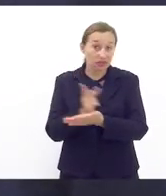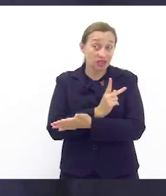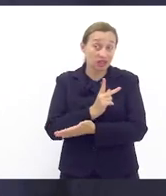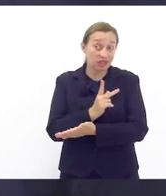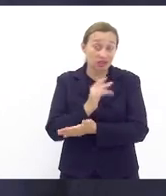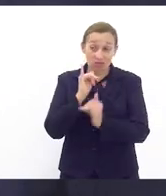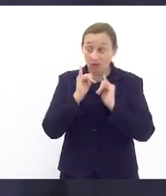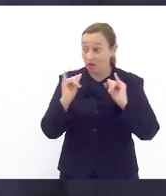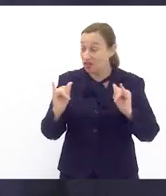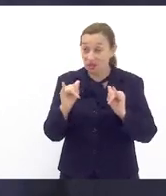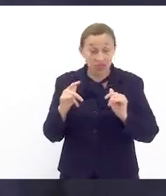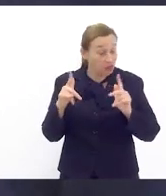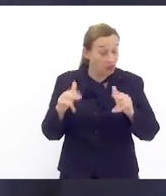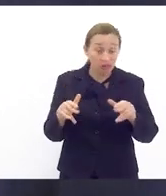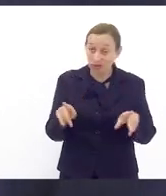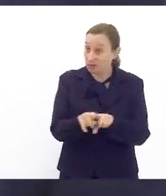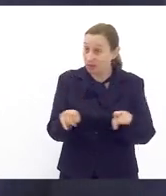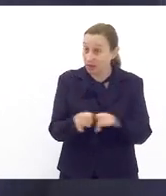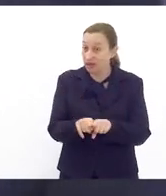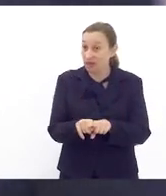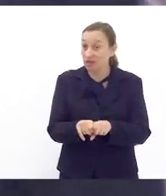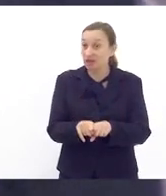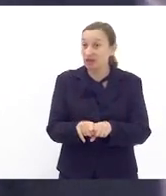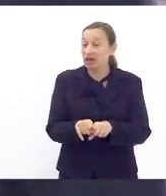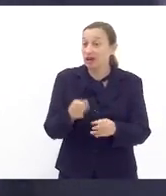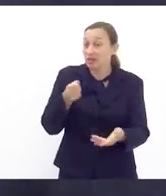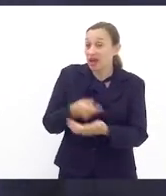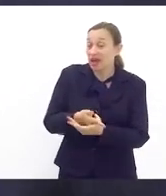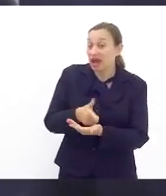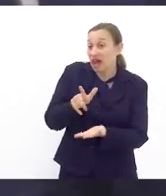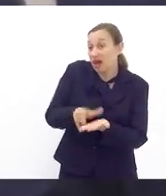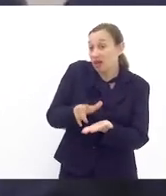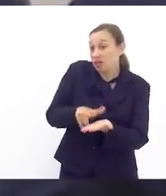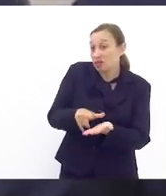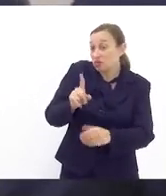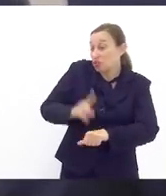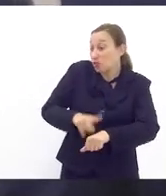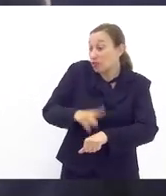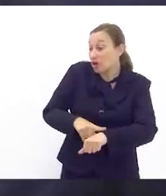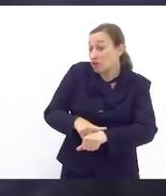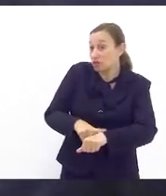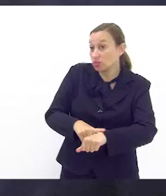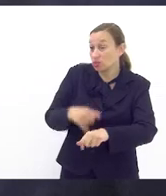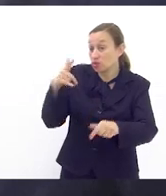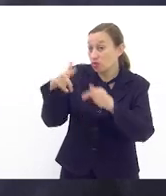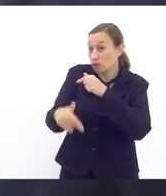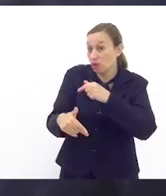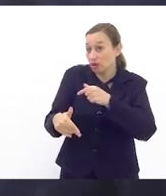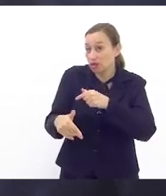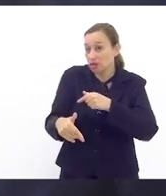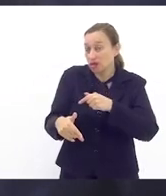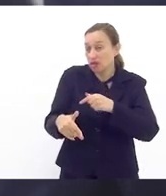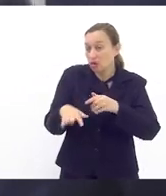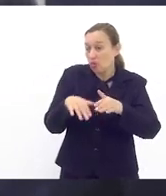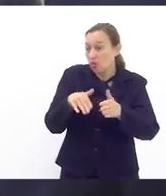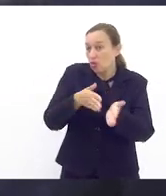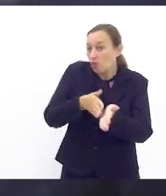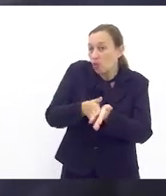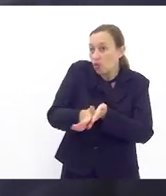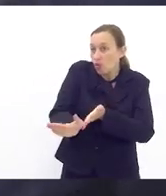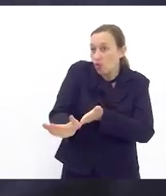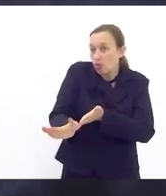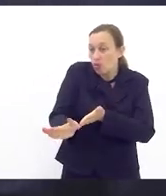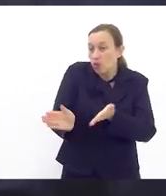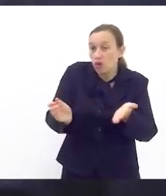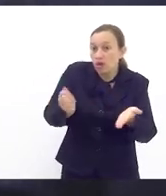aviso prévio não acontece e essa possibilidade da pessoa pagar a conta no momento do corte efetuar o pagamento que emita-se um boleto né O que pague